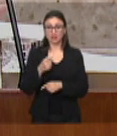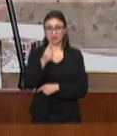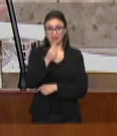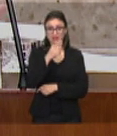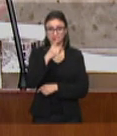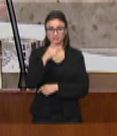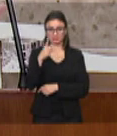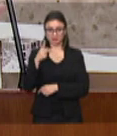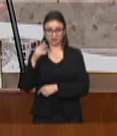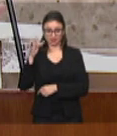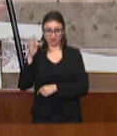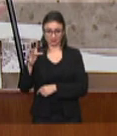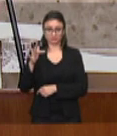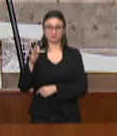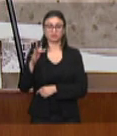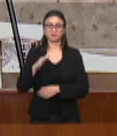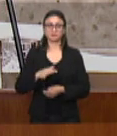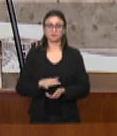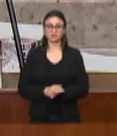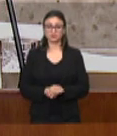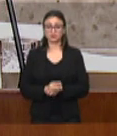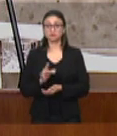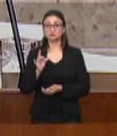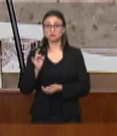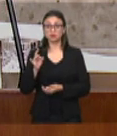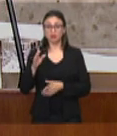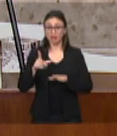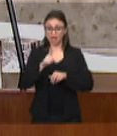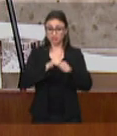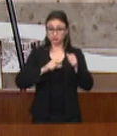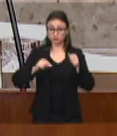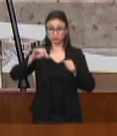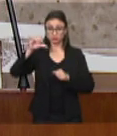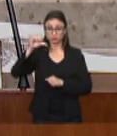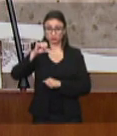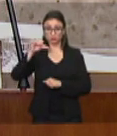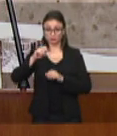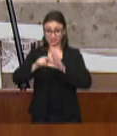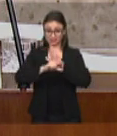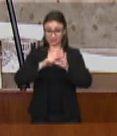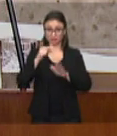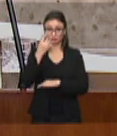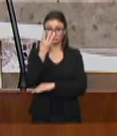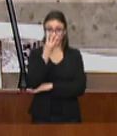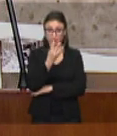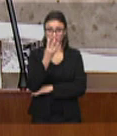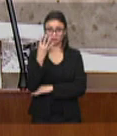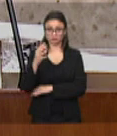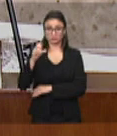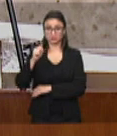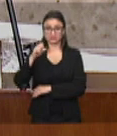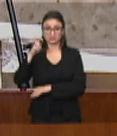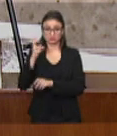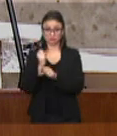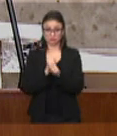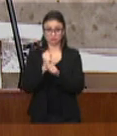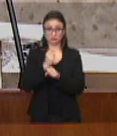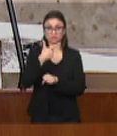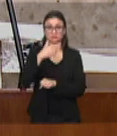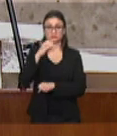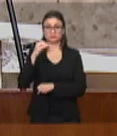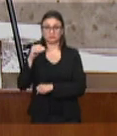descumprimento de preceito fundamental apenas quanto ao artigo 9º da Lei 4.485 de